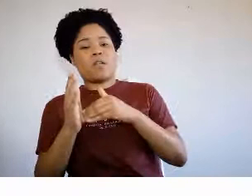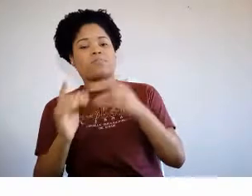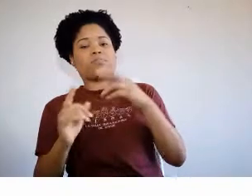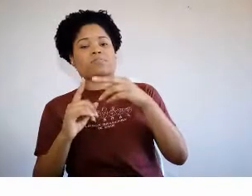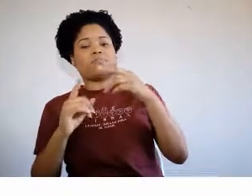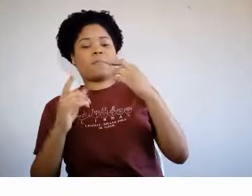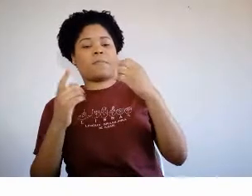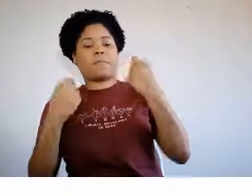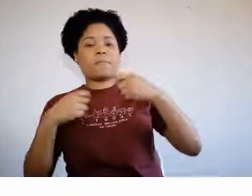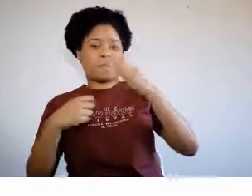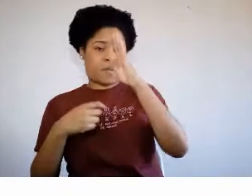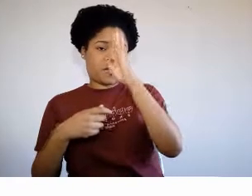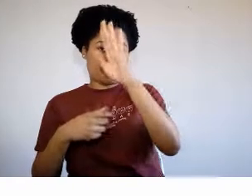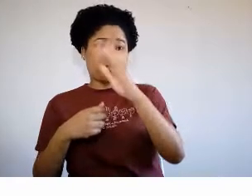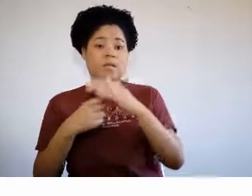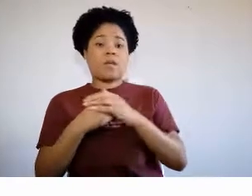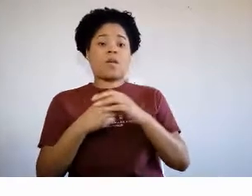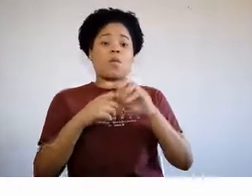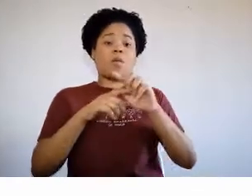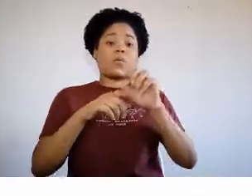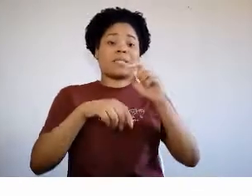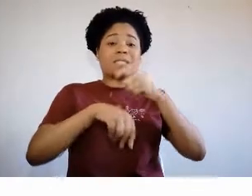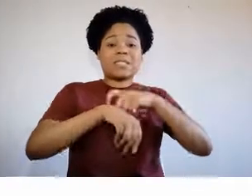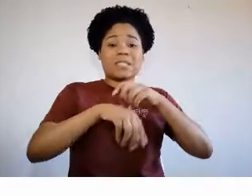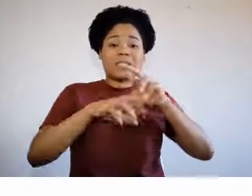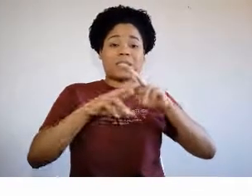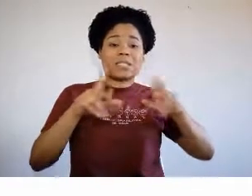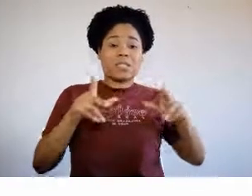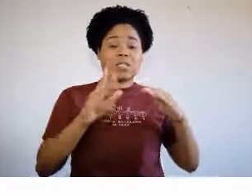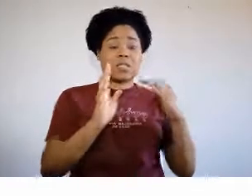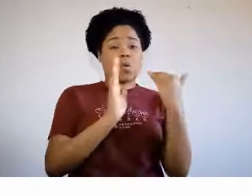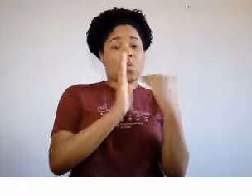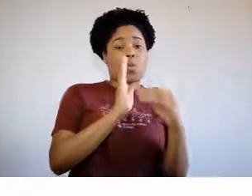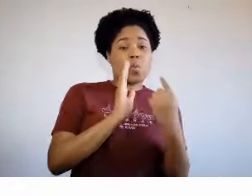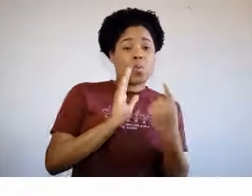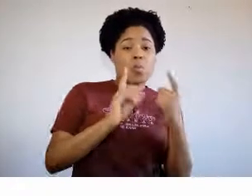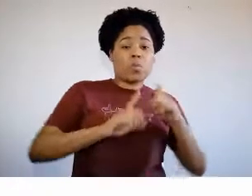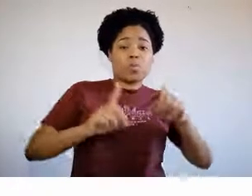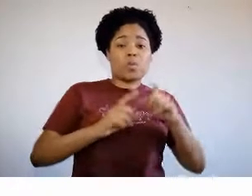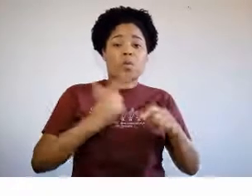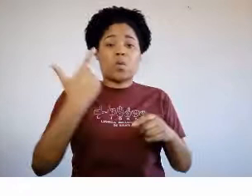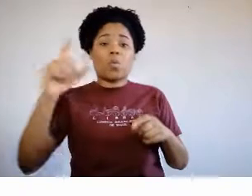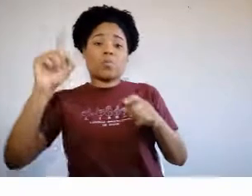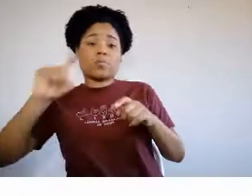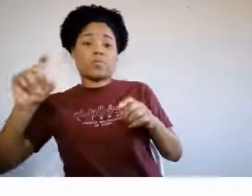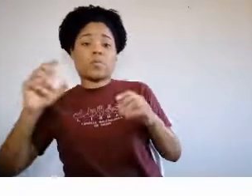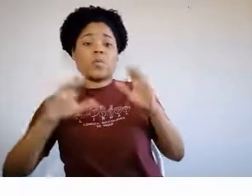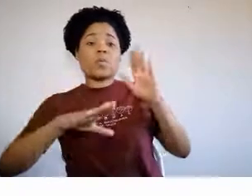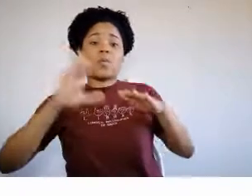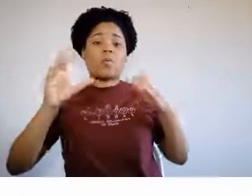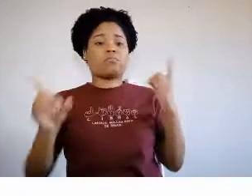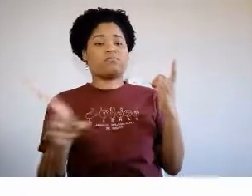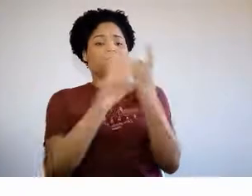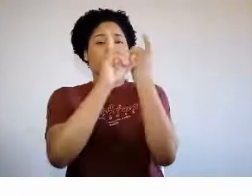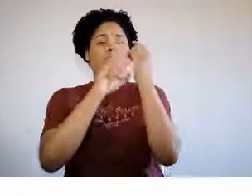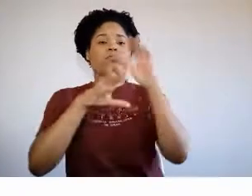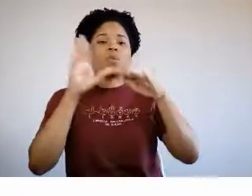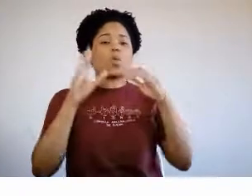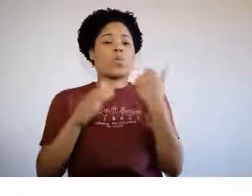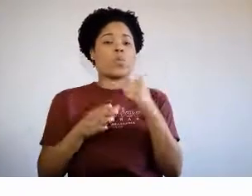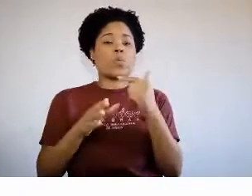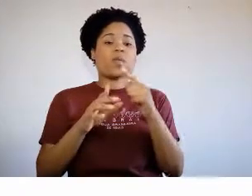lá no destino. Como existe uma diferença de tempo entre uma e outra máquina, provavelmente não vai haver uma